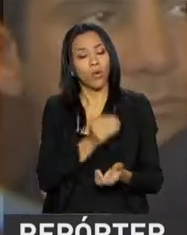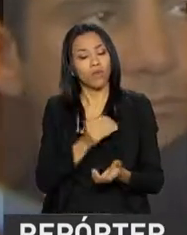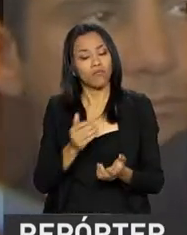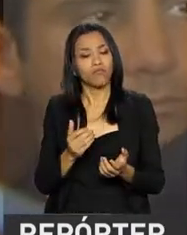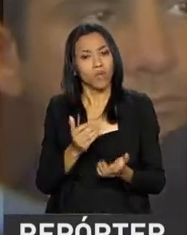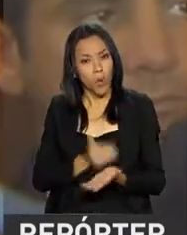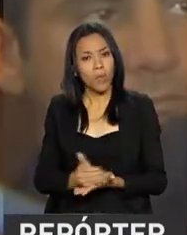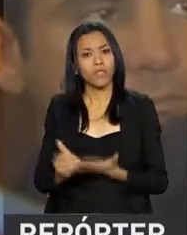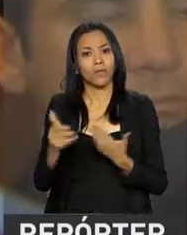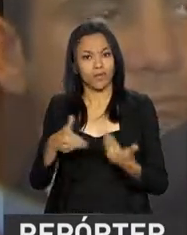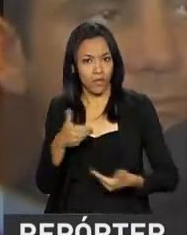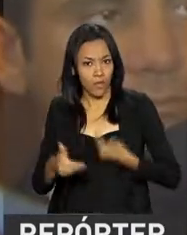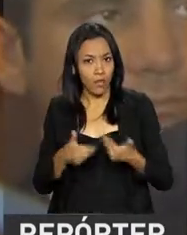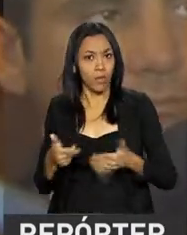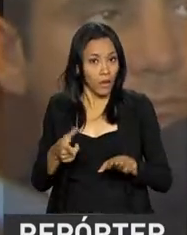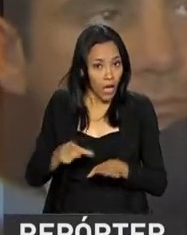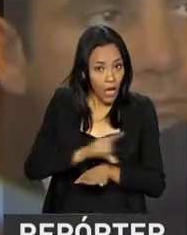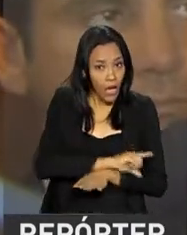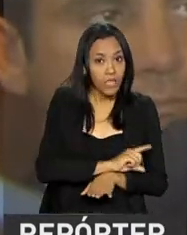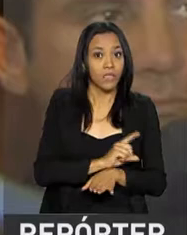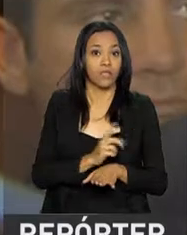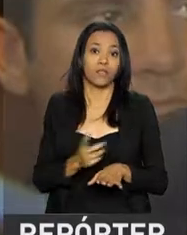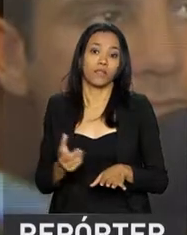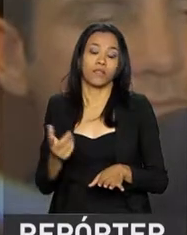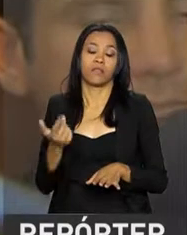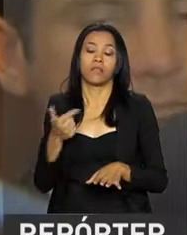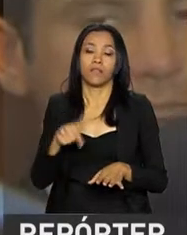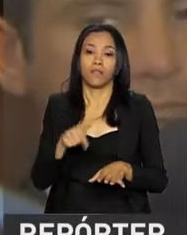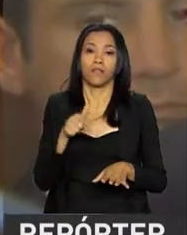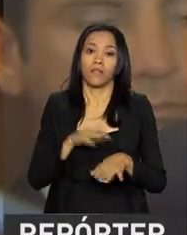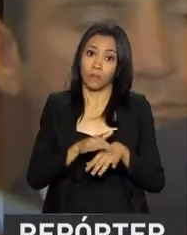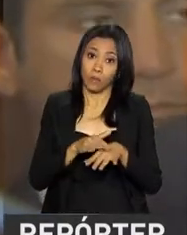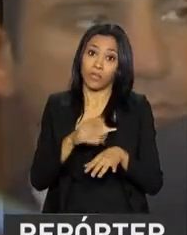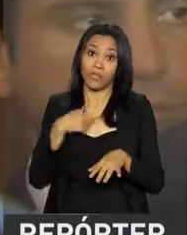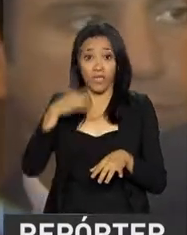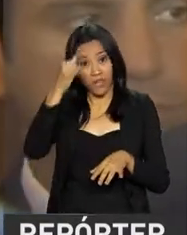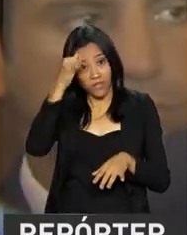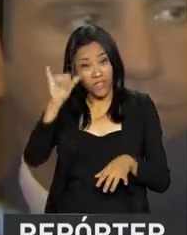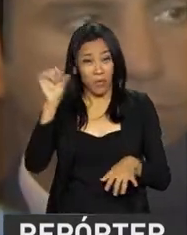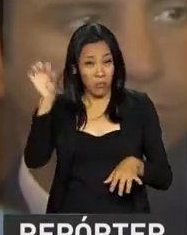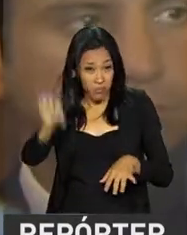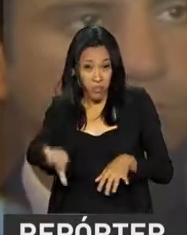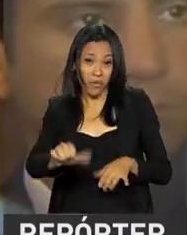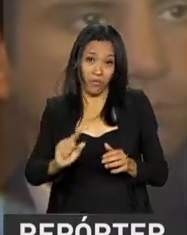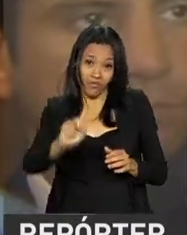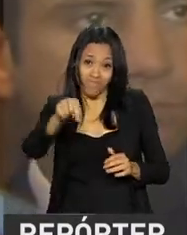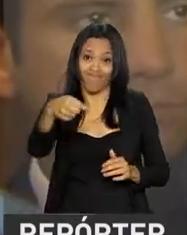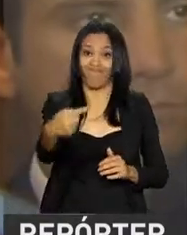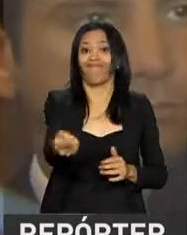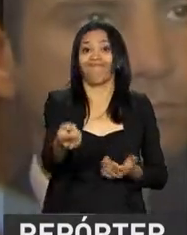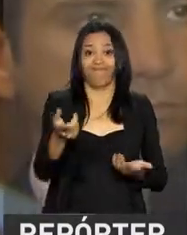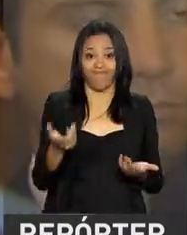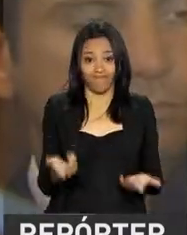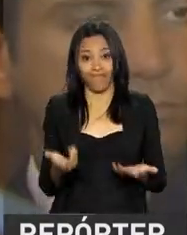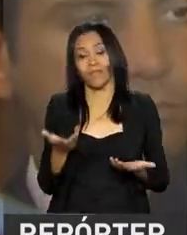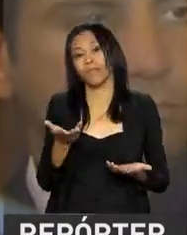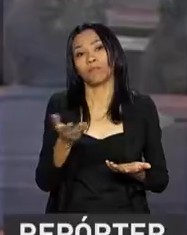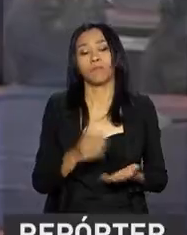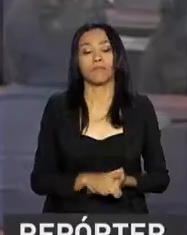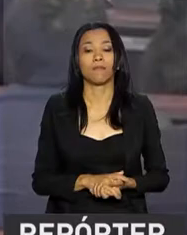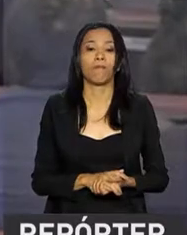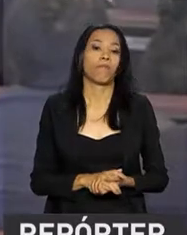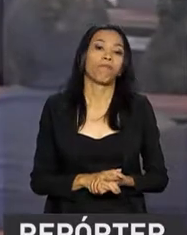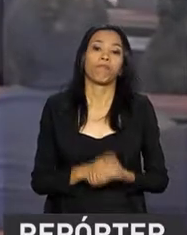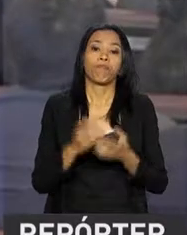tratamento o quanto antes e, com isso, evidentemente, diminuir o risco de metástase e aumentar a possibilidade de cura.